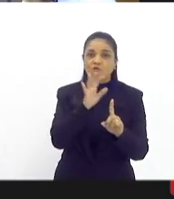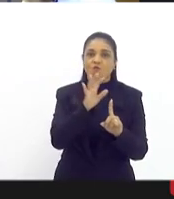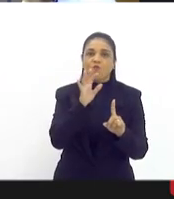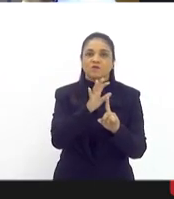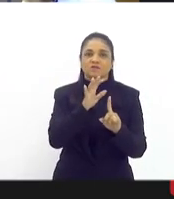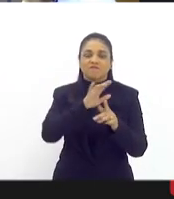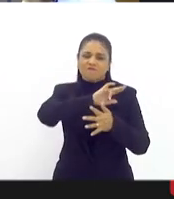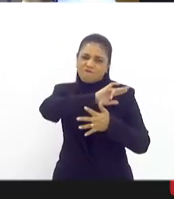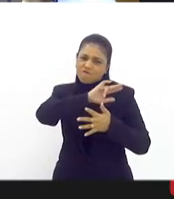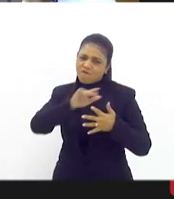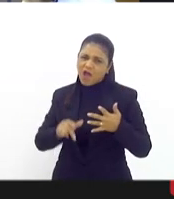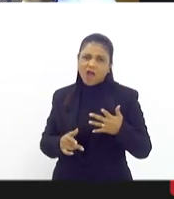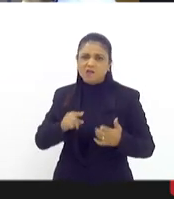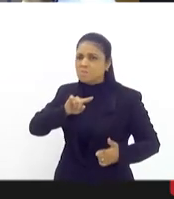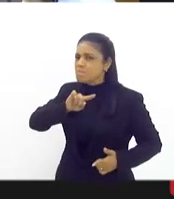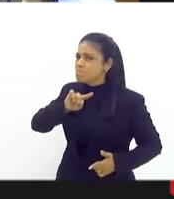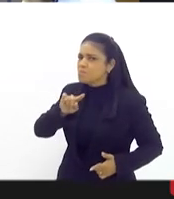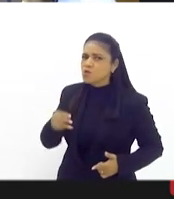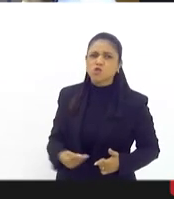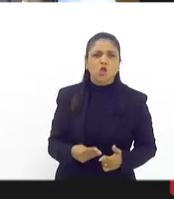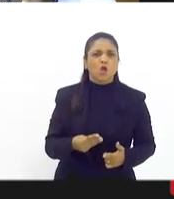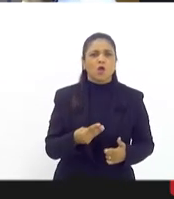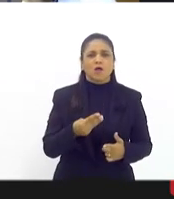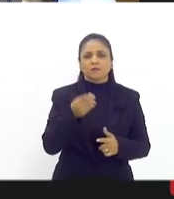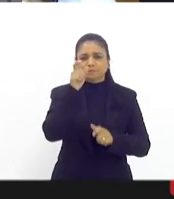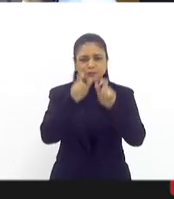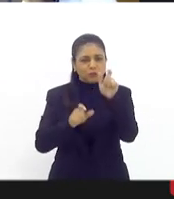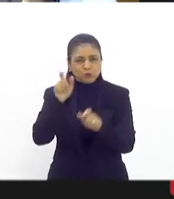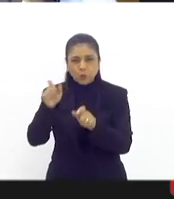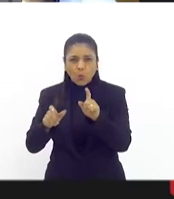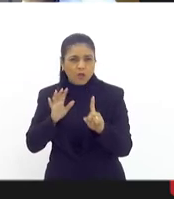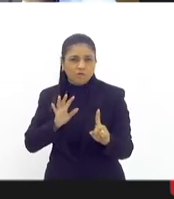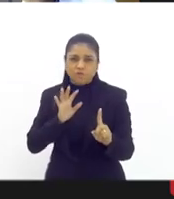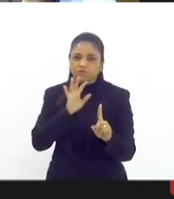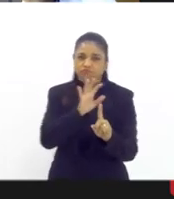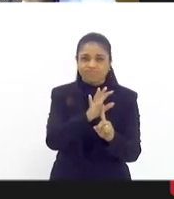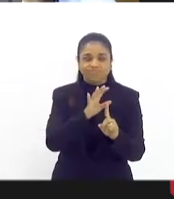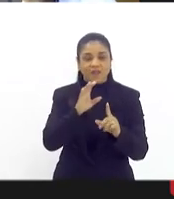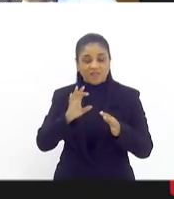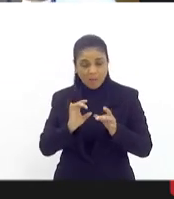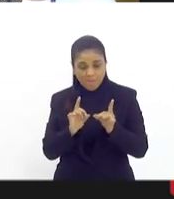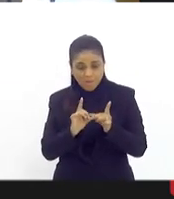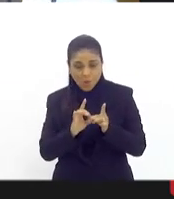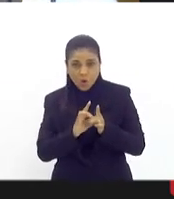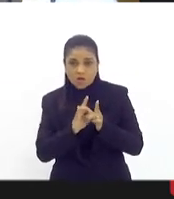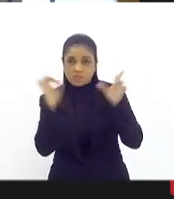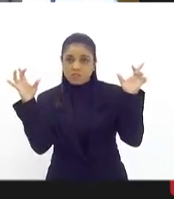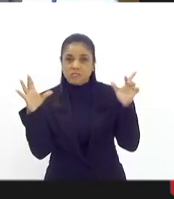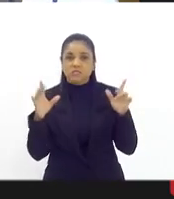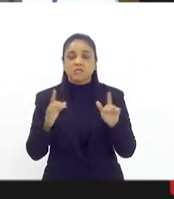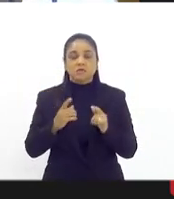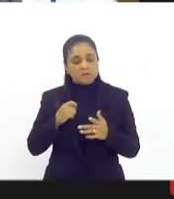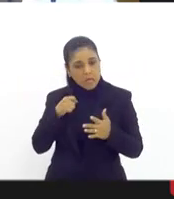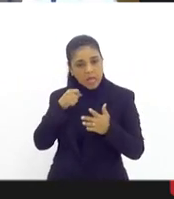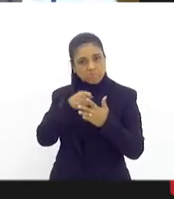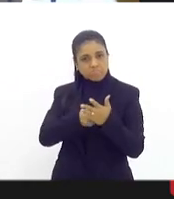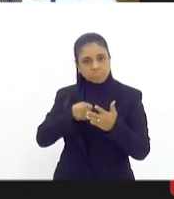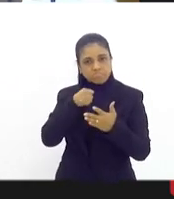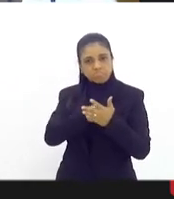E ele se engaja mais na questão da democracia, da resistência